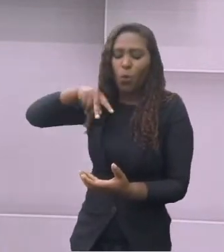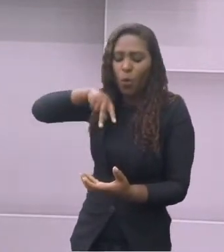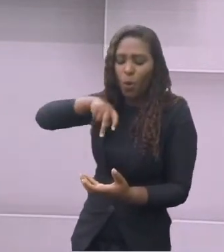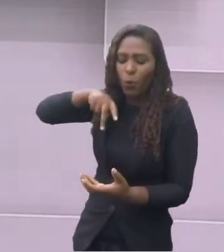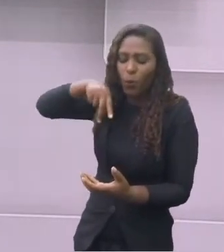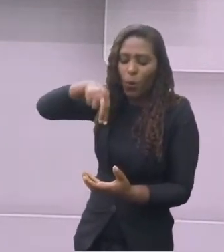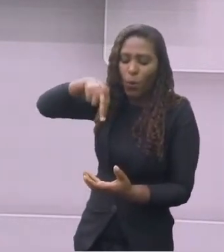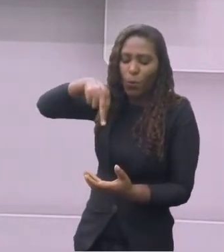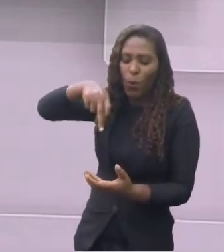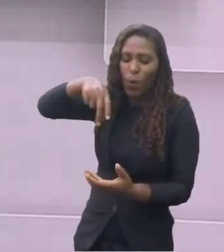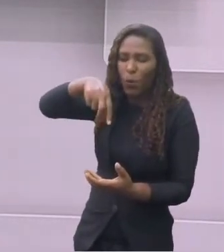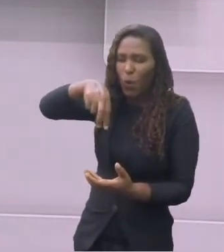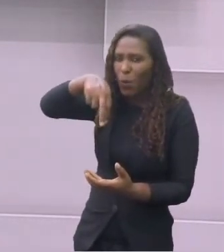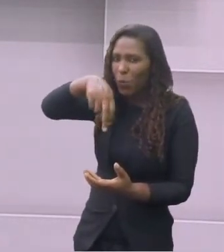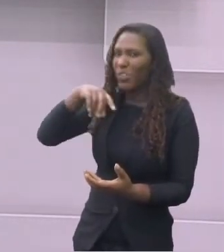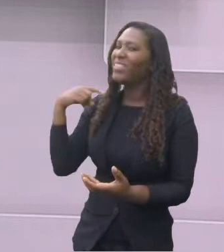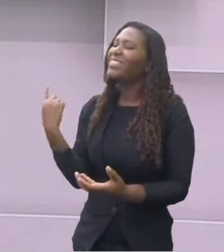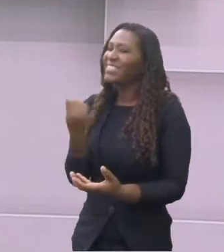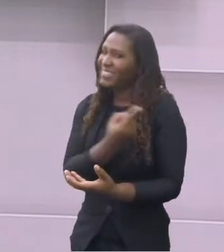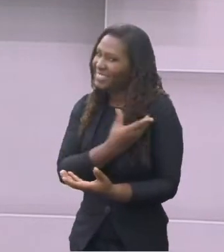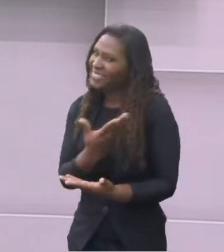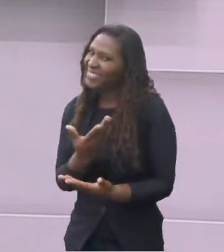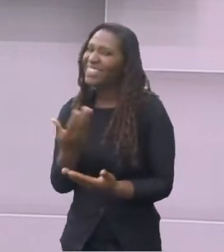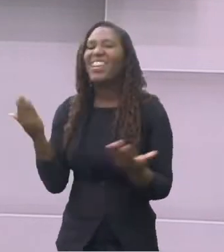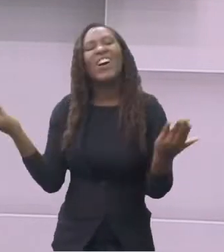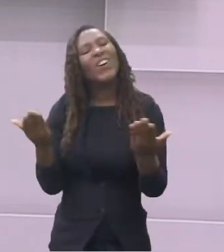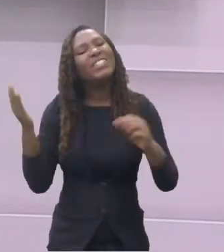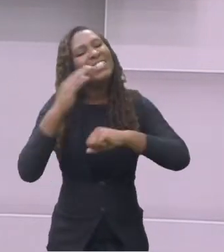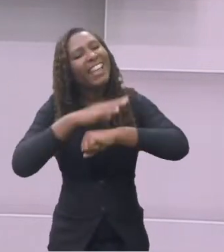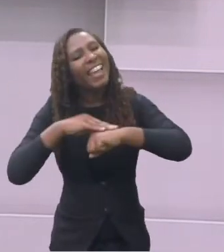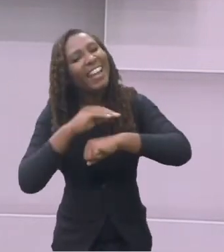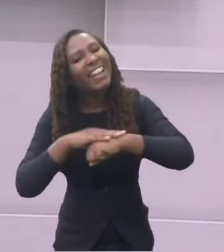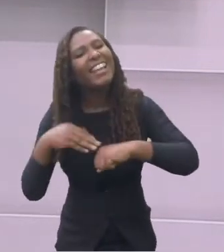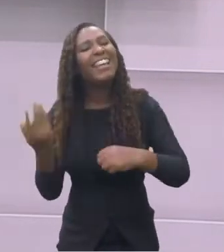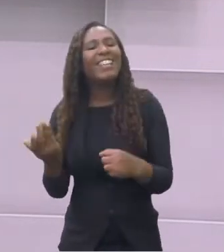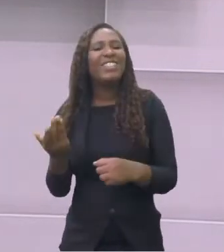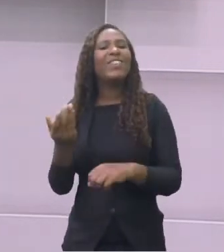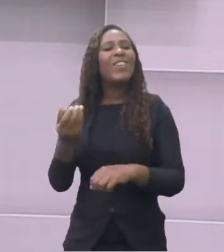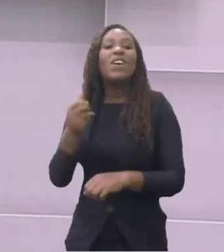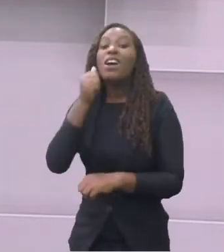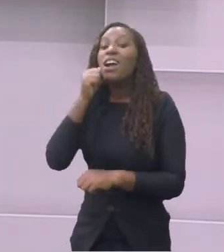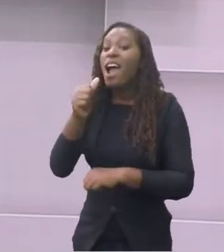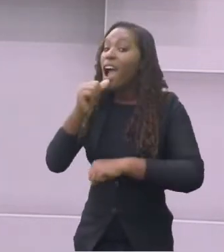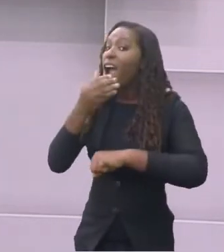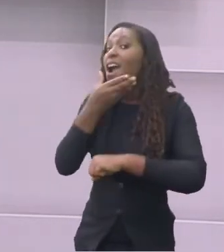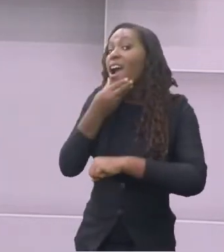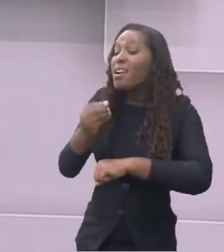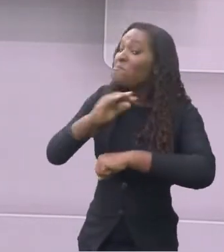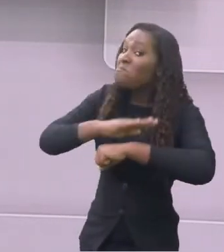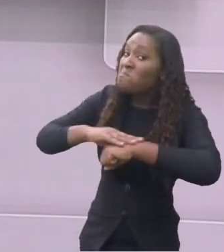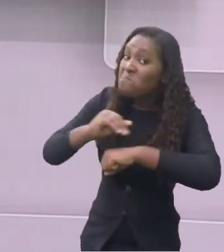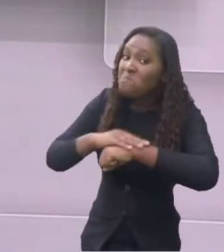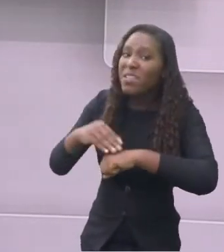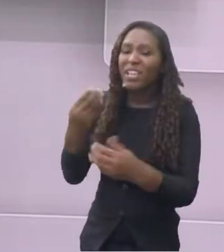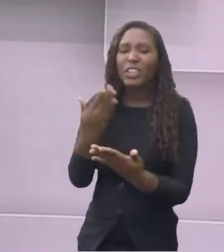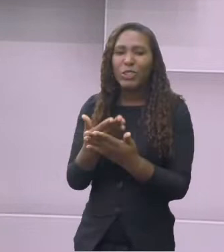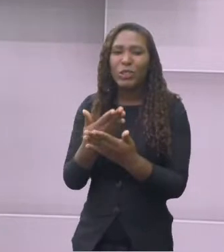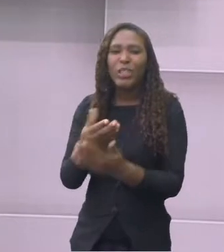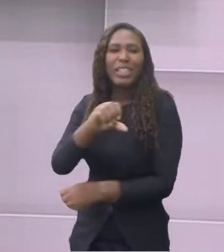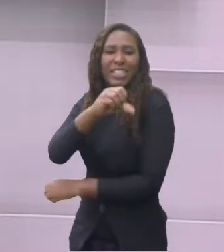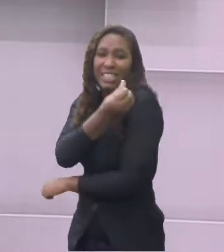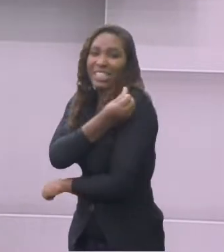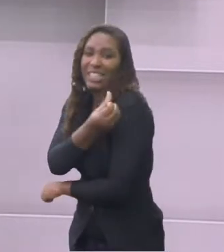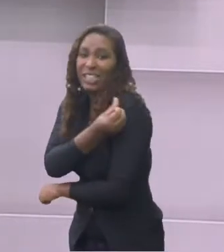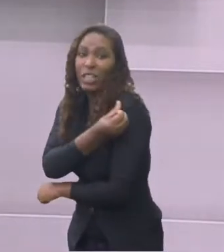hoje, meu querido, minha querida estudante do 6º ano. Então, venha comigo e